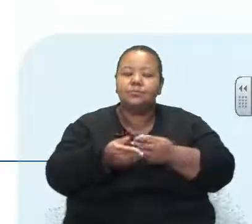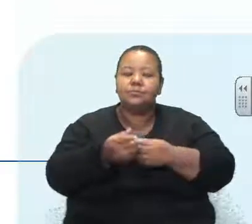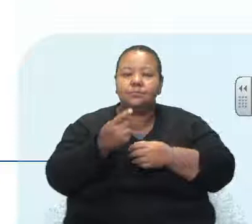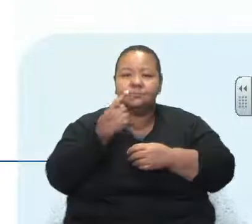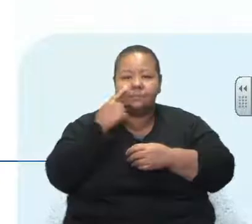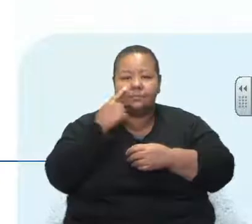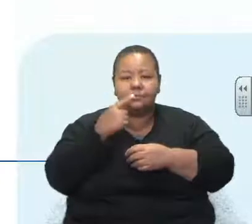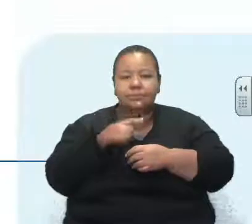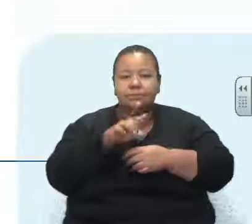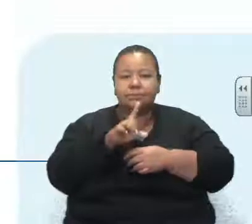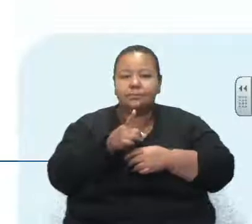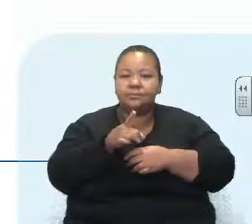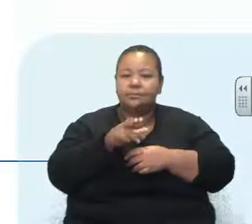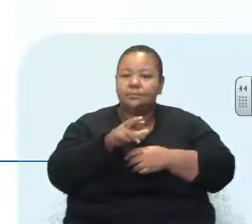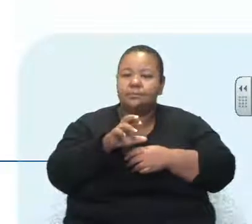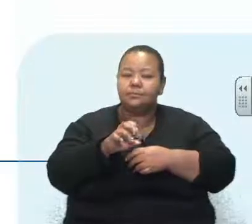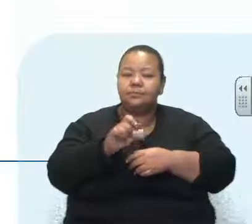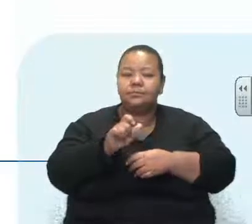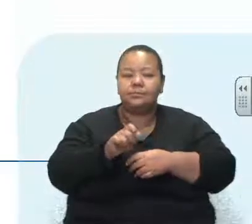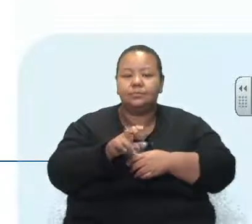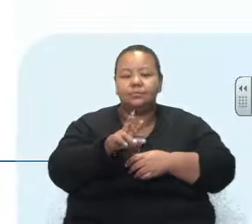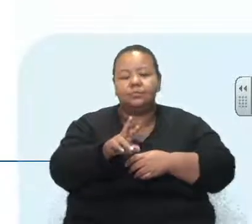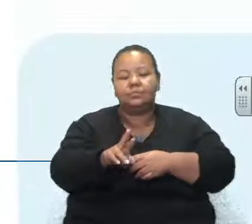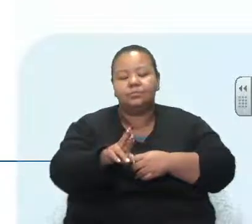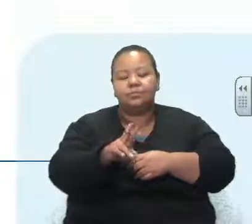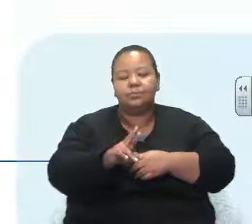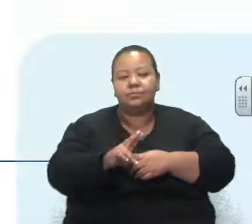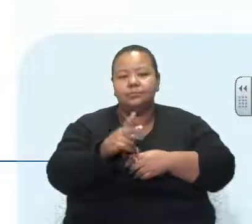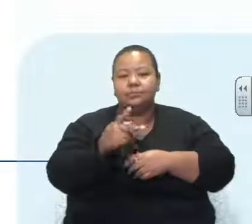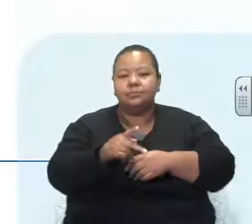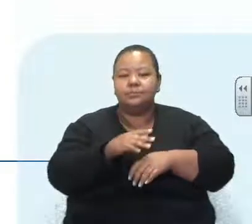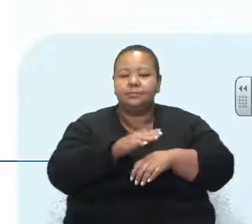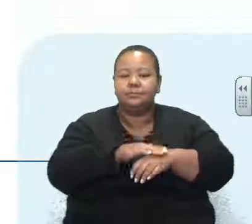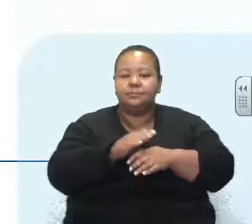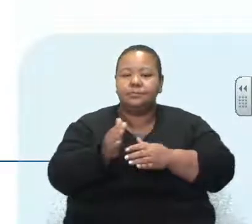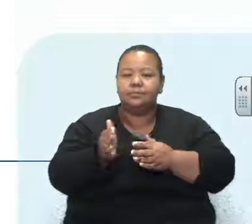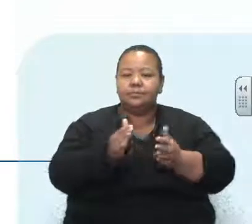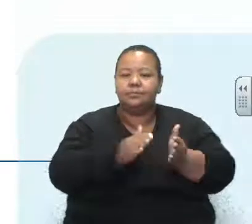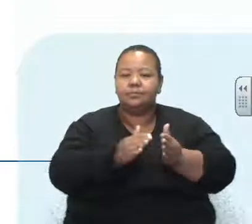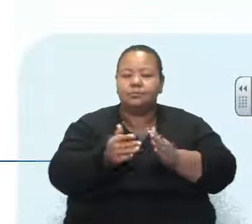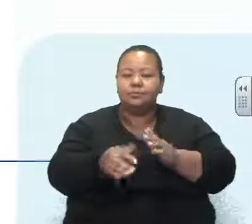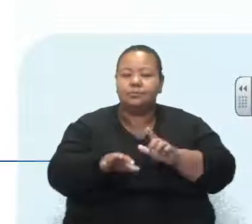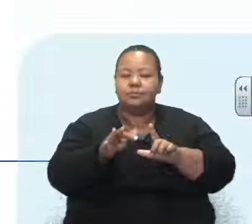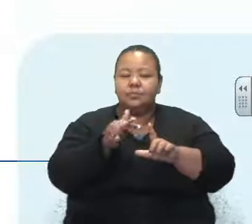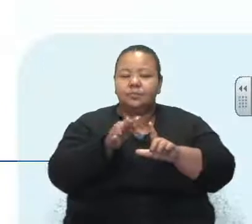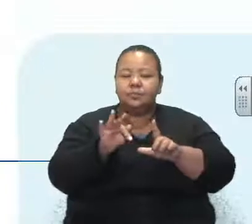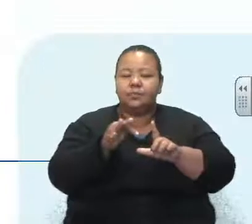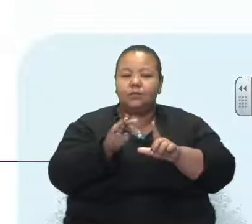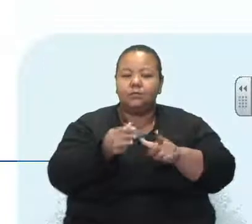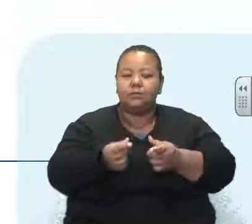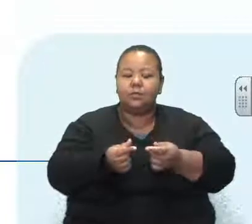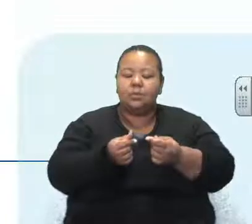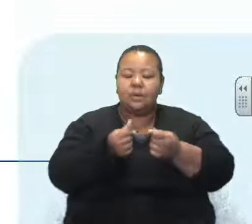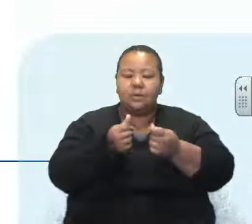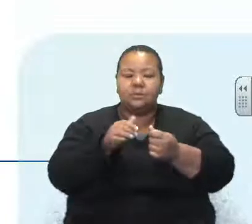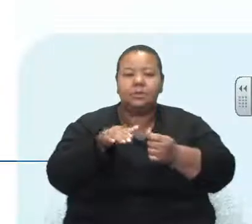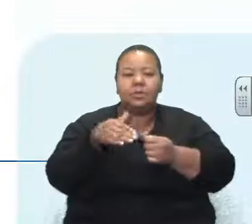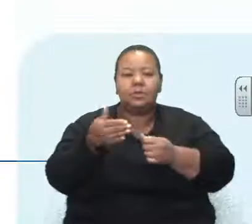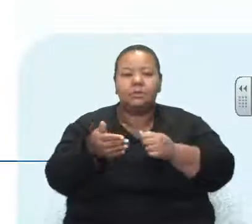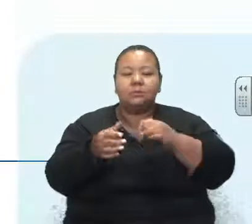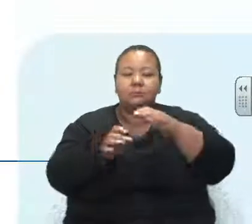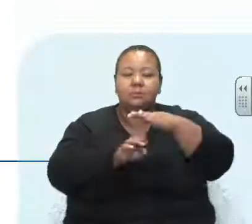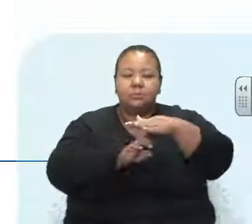analisar a DRE, qual é o meu resultado de exercício naquele período, meu fluxo de caixa, o quanto que essa